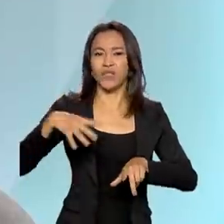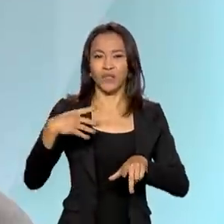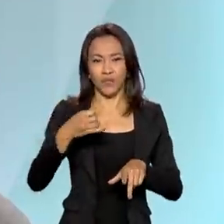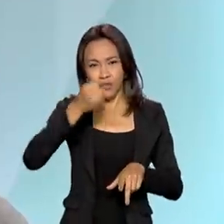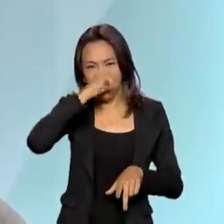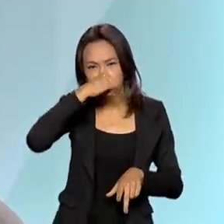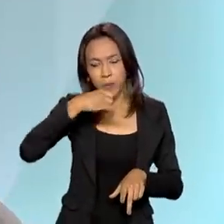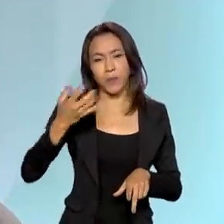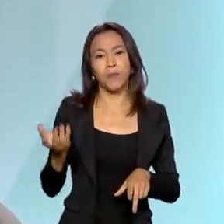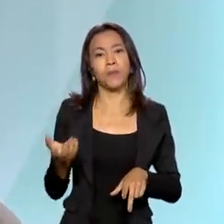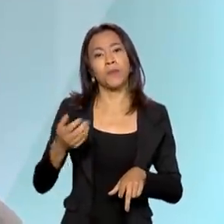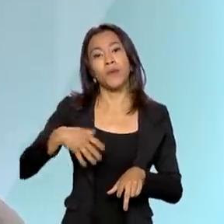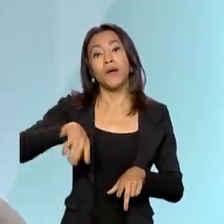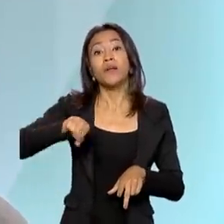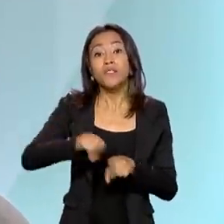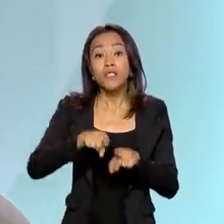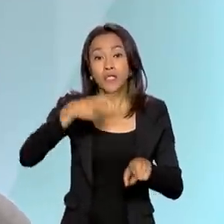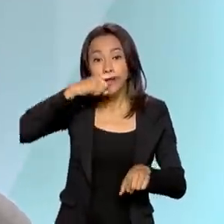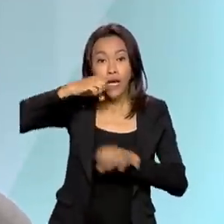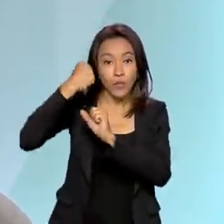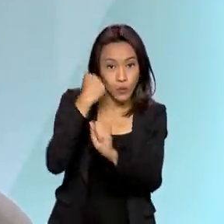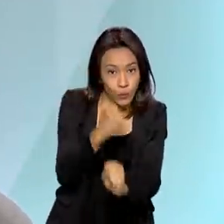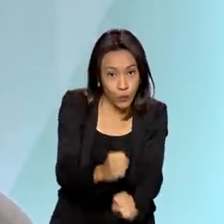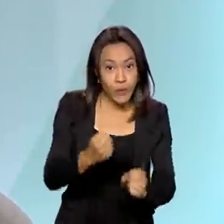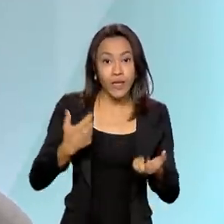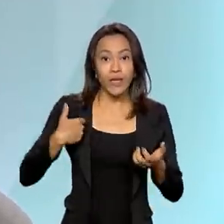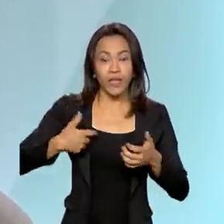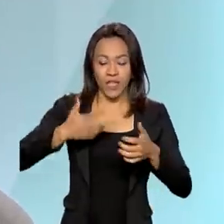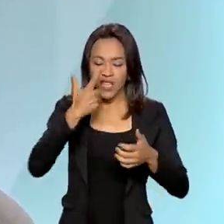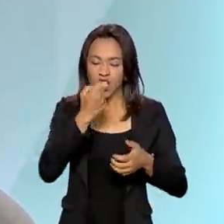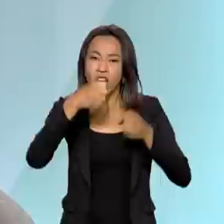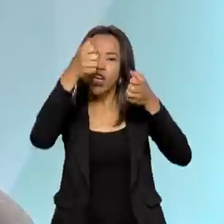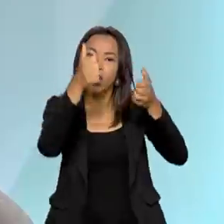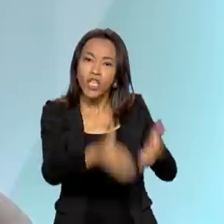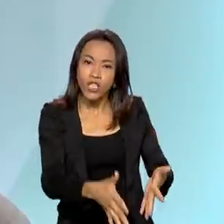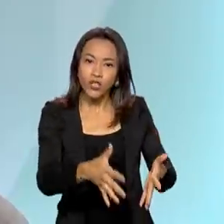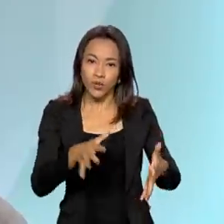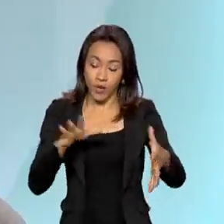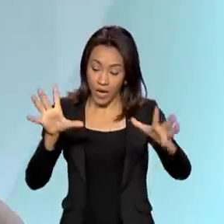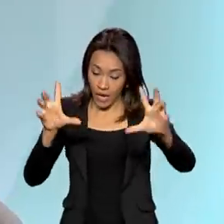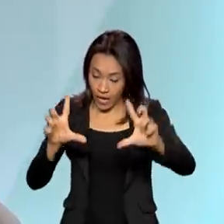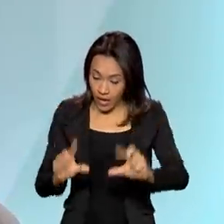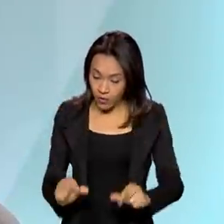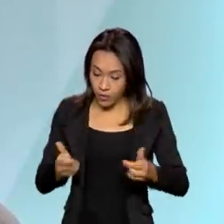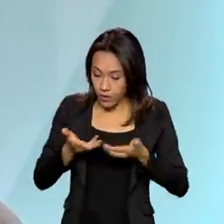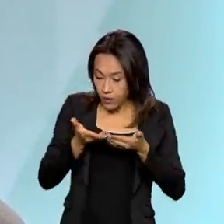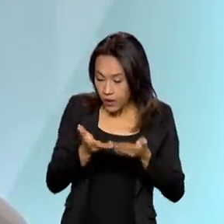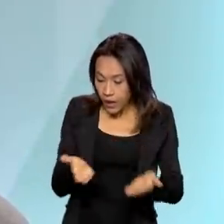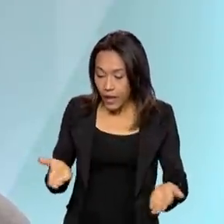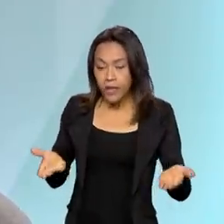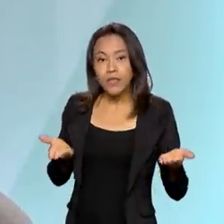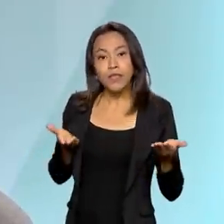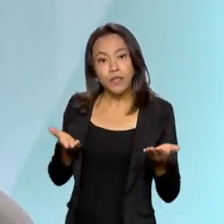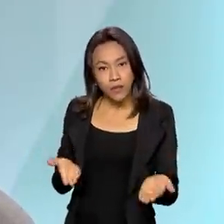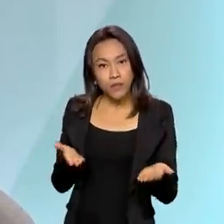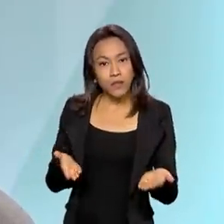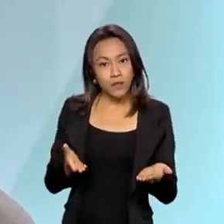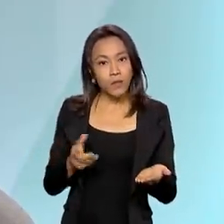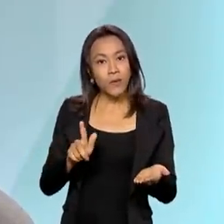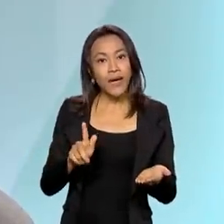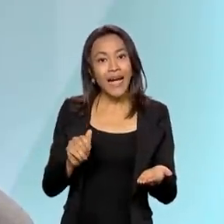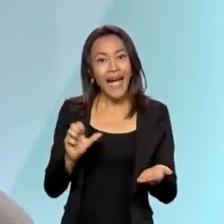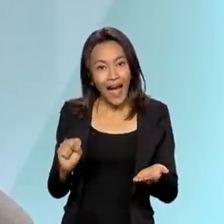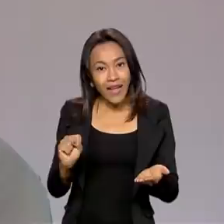suínos, cana-de-açúcar e aterros sanitários, reduzindo a quantidade de gás